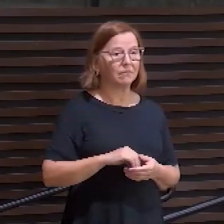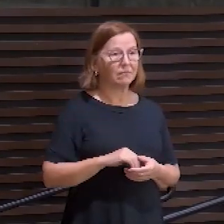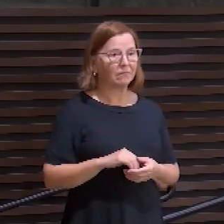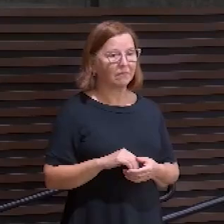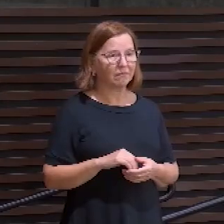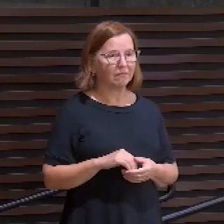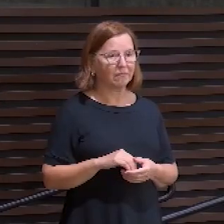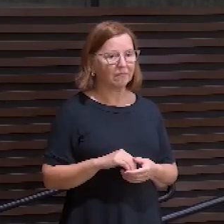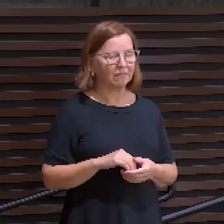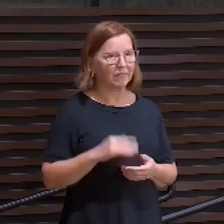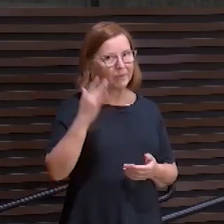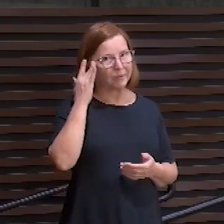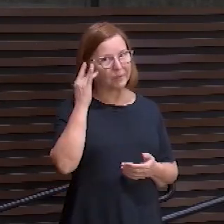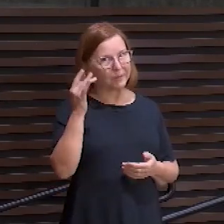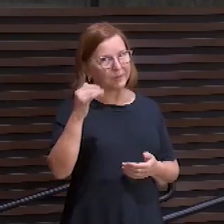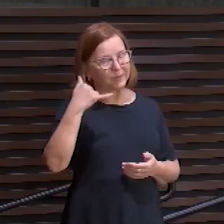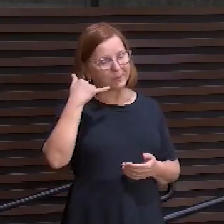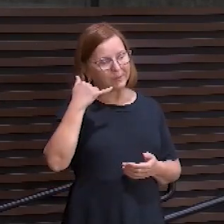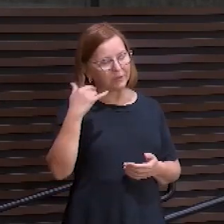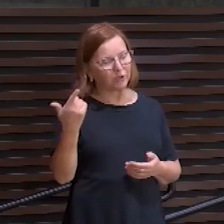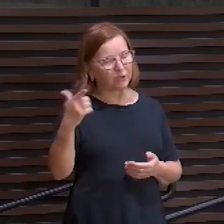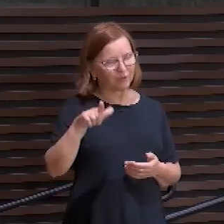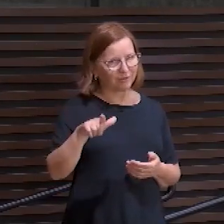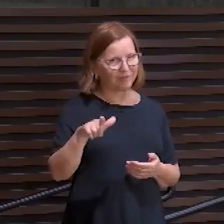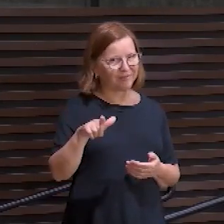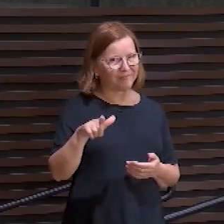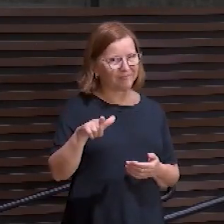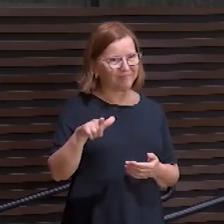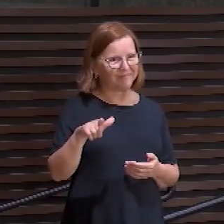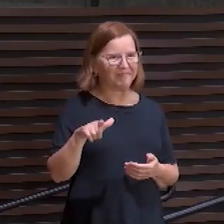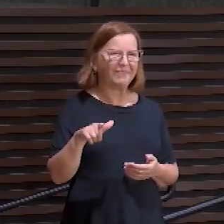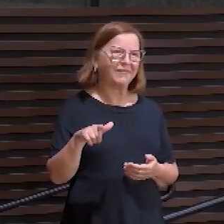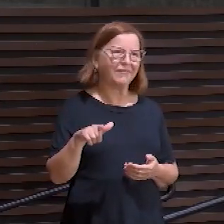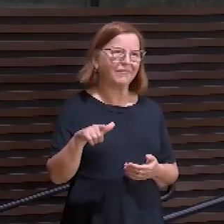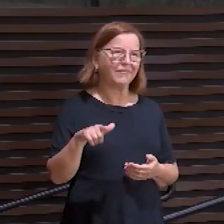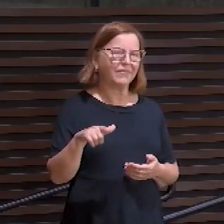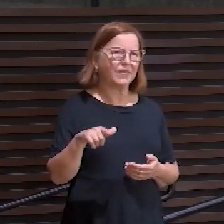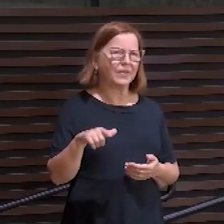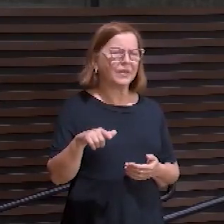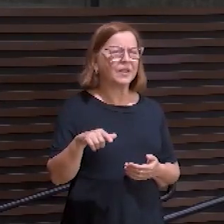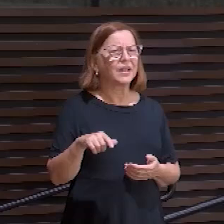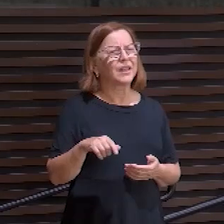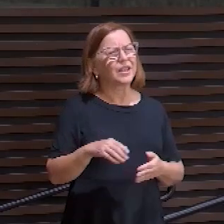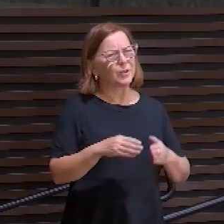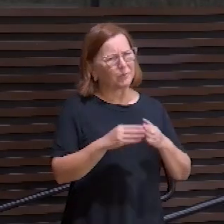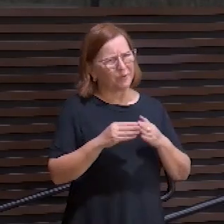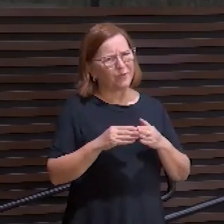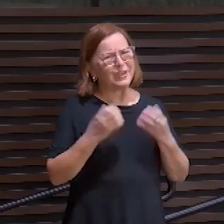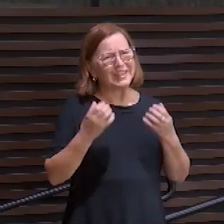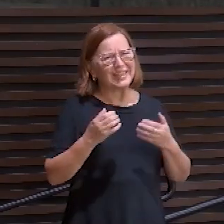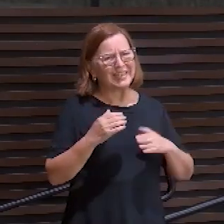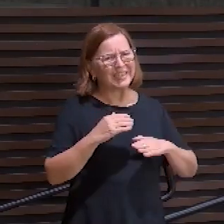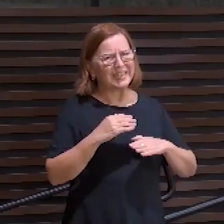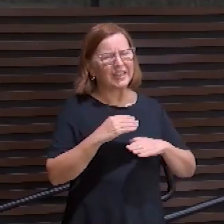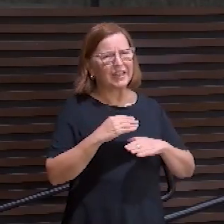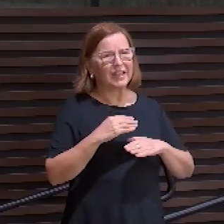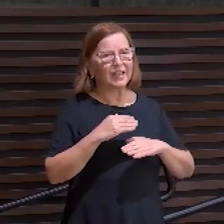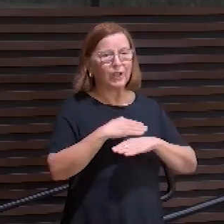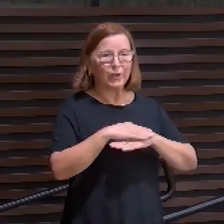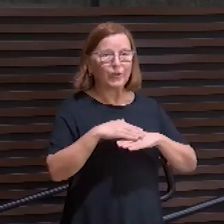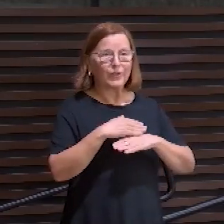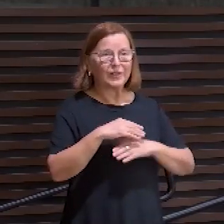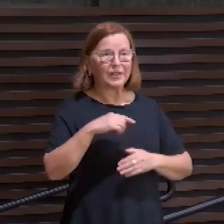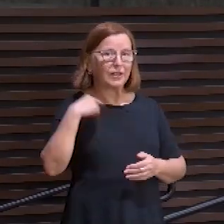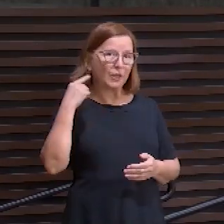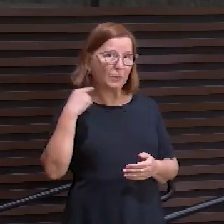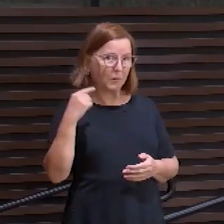No outro dia ele liga outra vez. Senhora, eu queria falar com o deputado